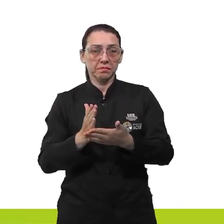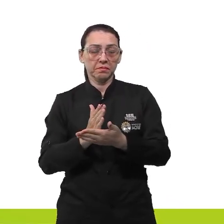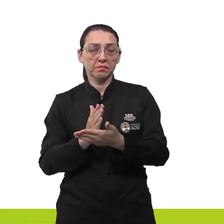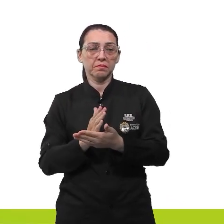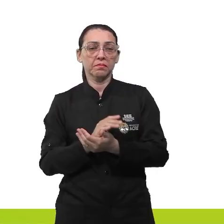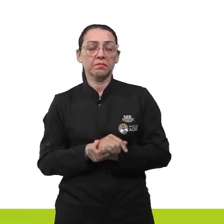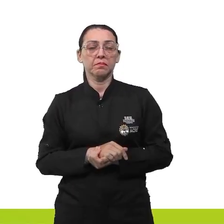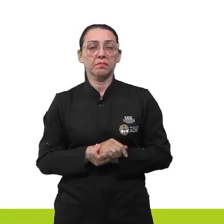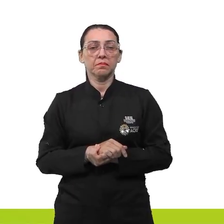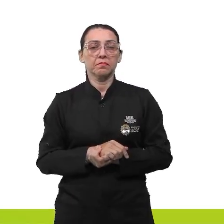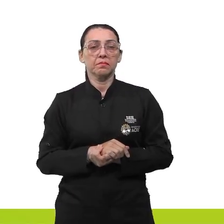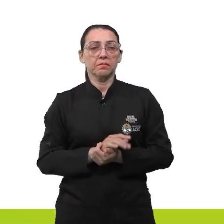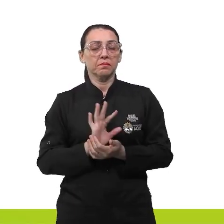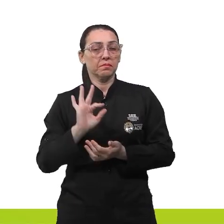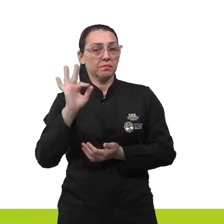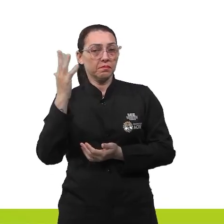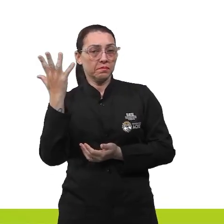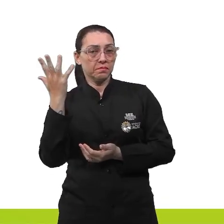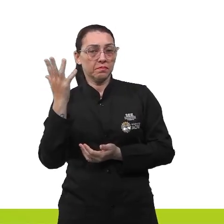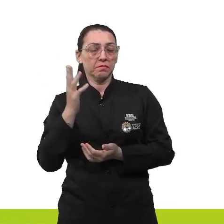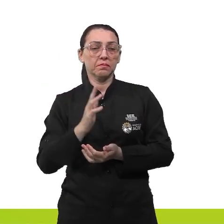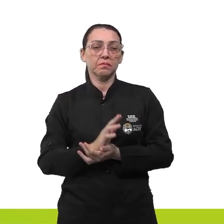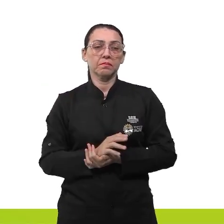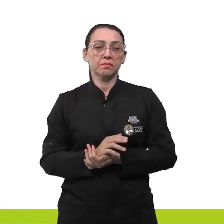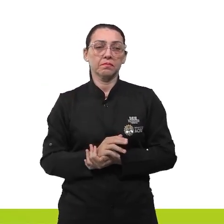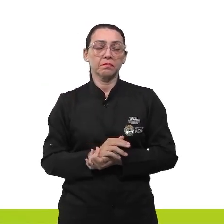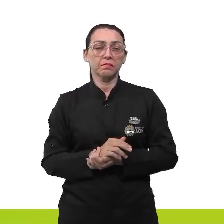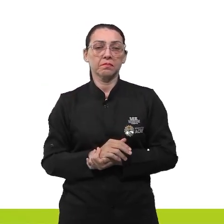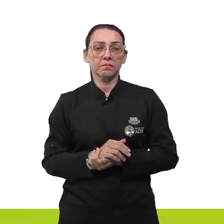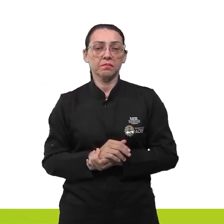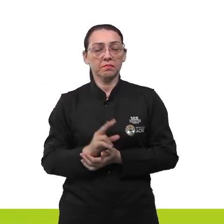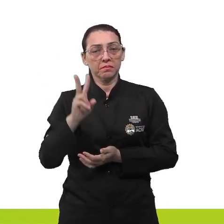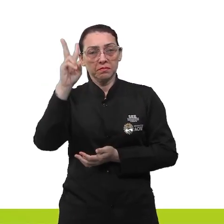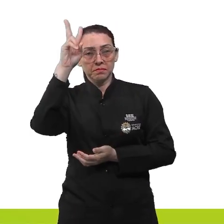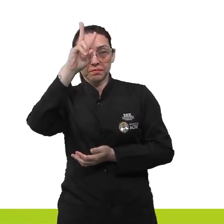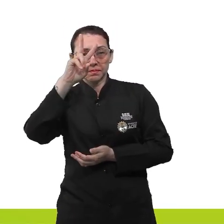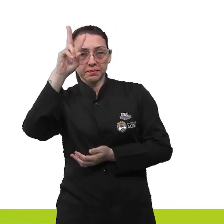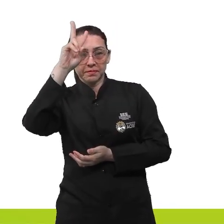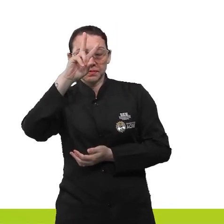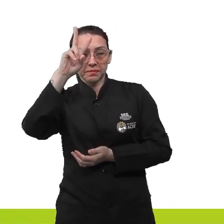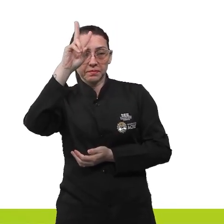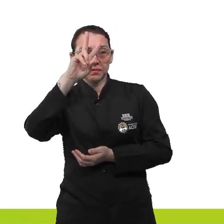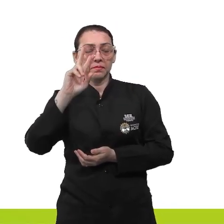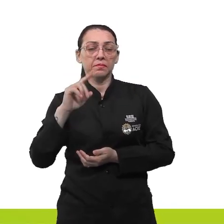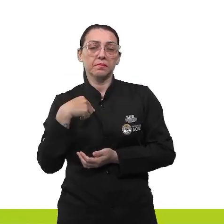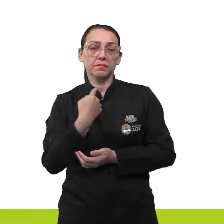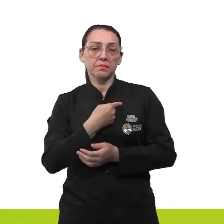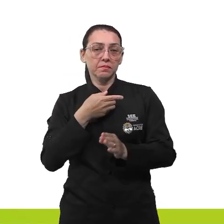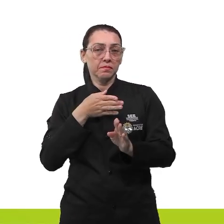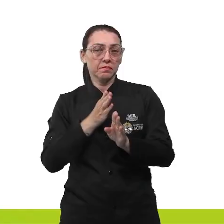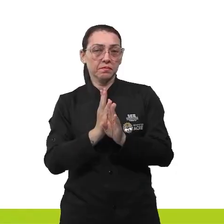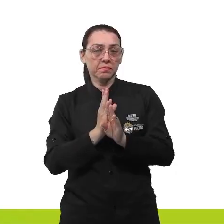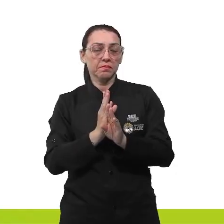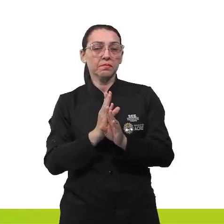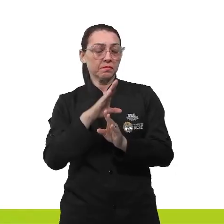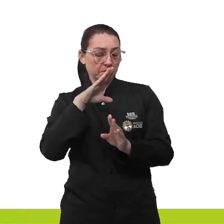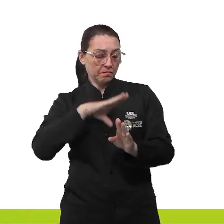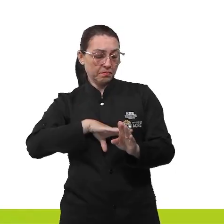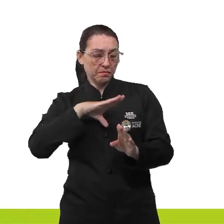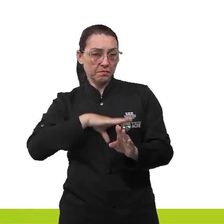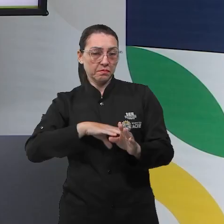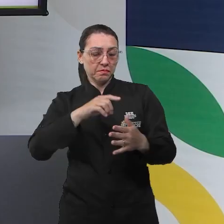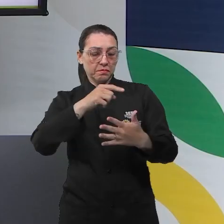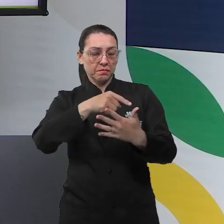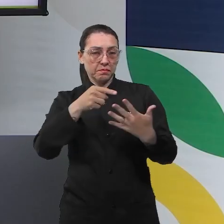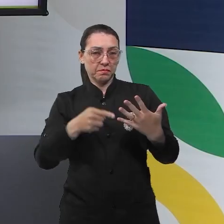Que narram fatos, acontecimentos, que narram situações, histórias. Geralmente a gente identifica e estuda isso aí dentro da língua portuguesa, os